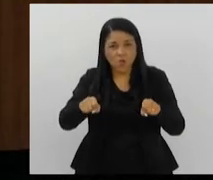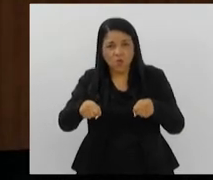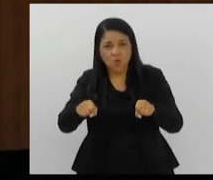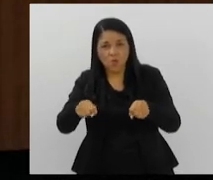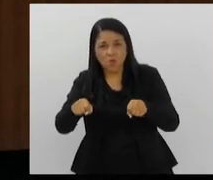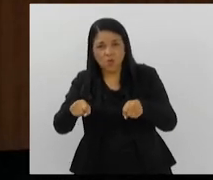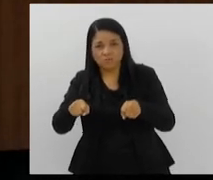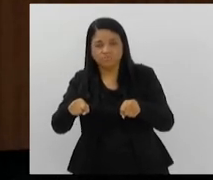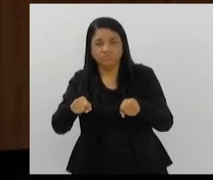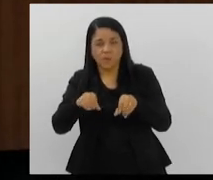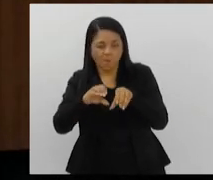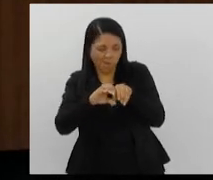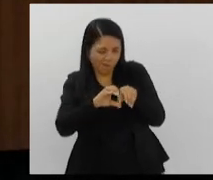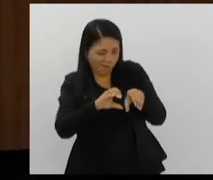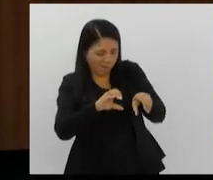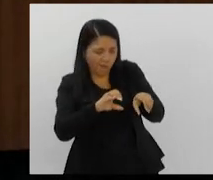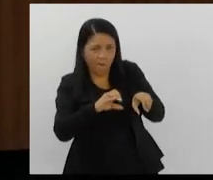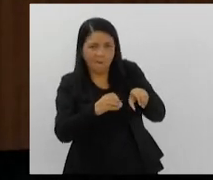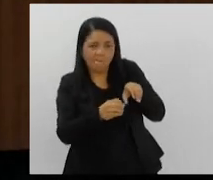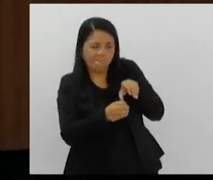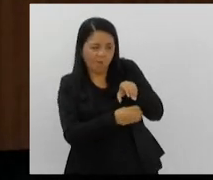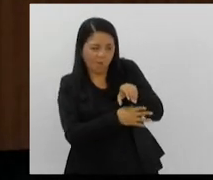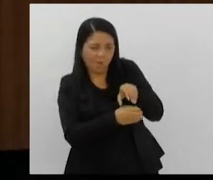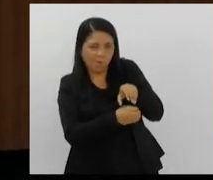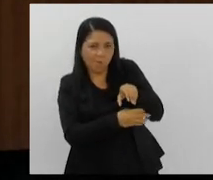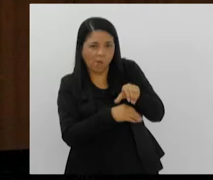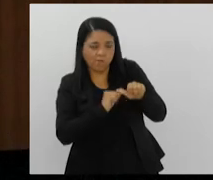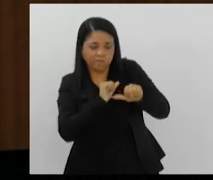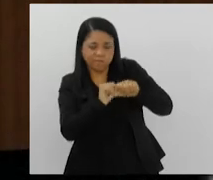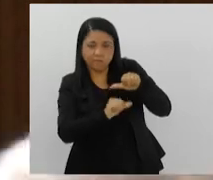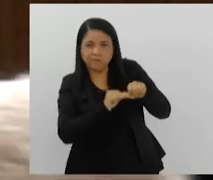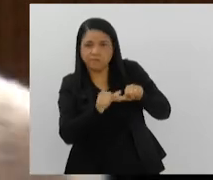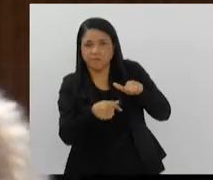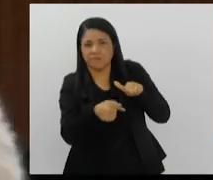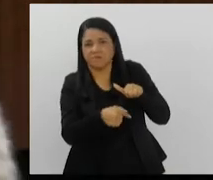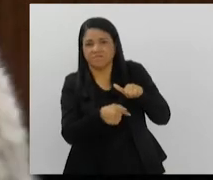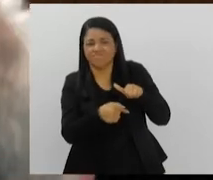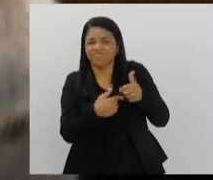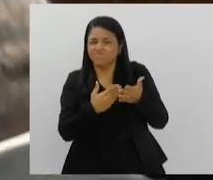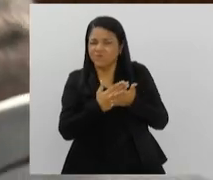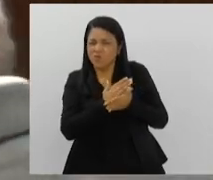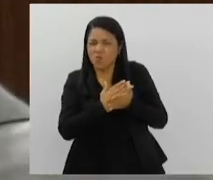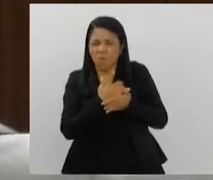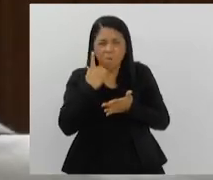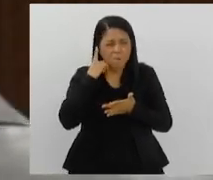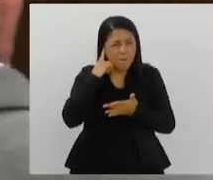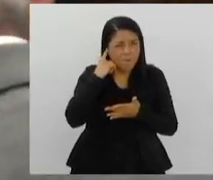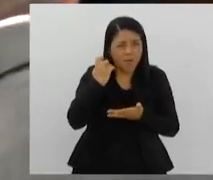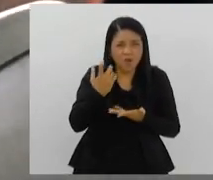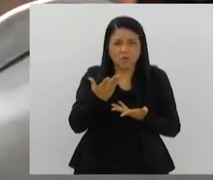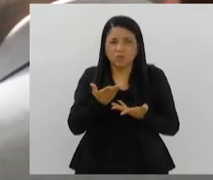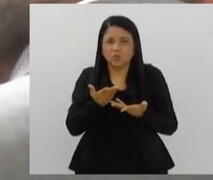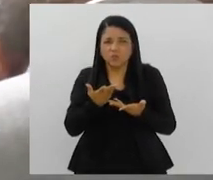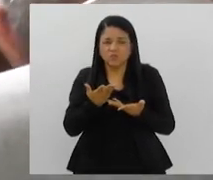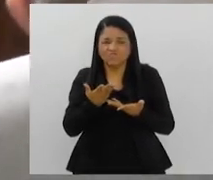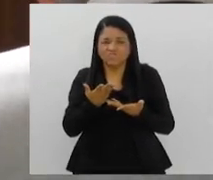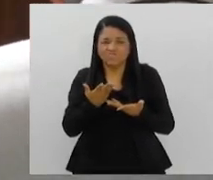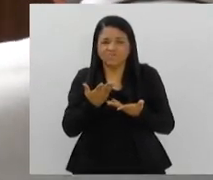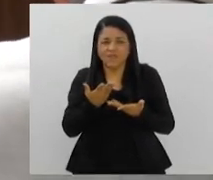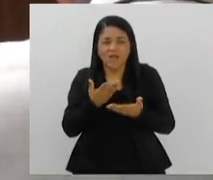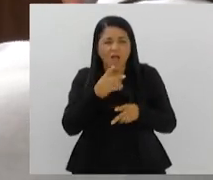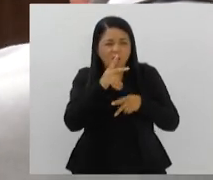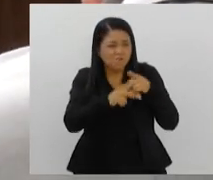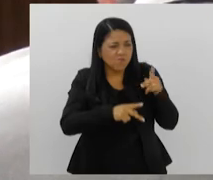seus escapamentos adulterados, o que causa incômodo, barulho, o que tira o sossego